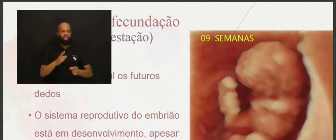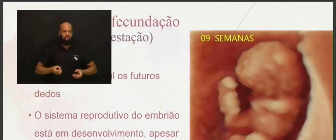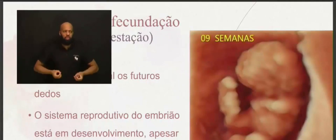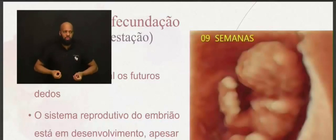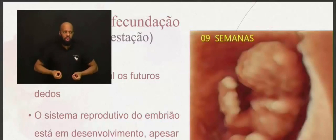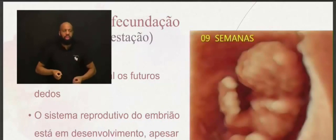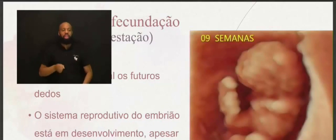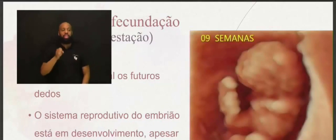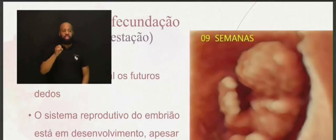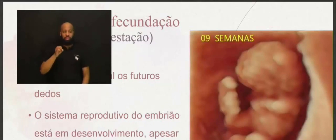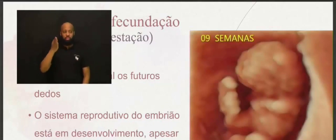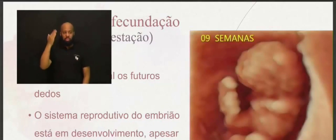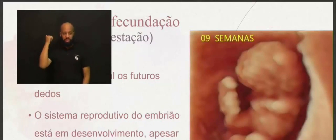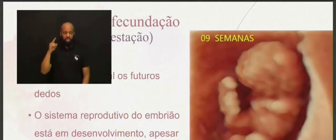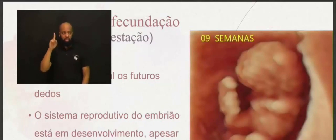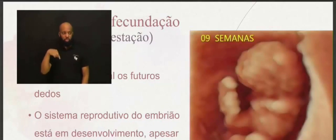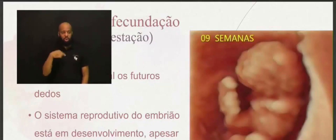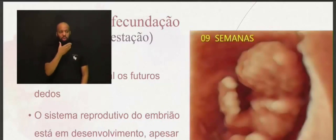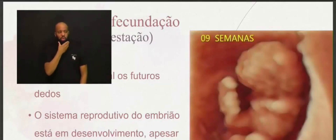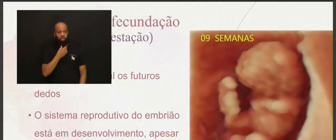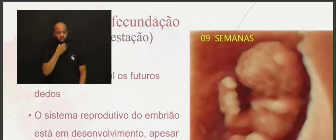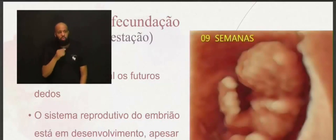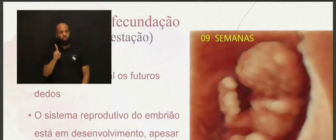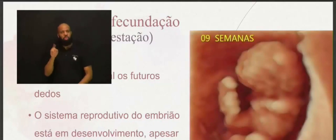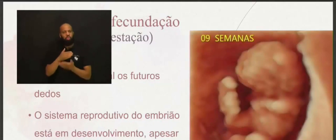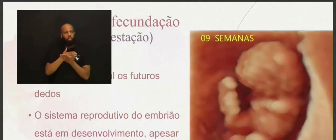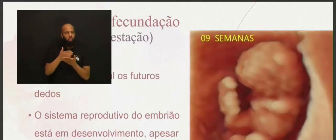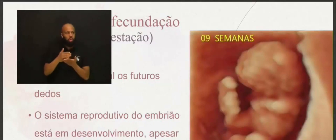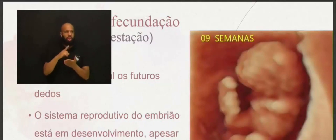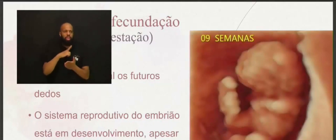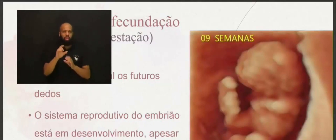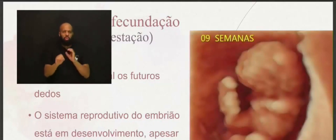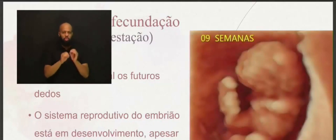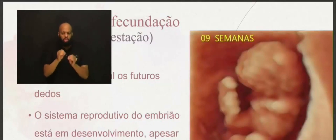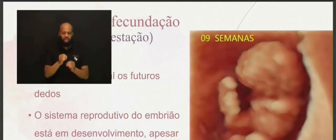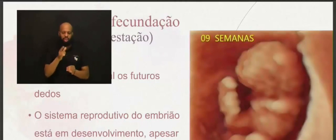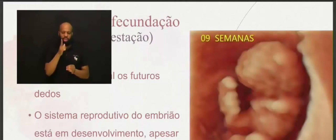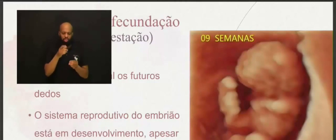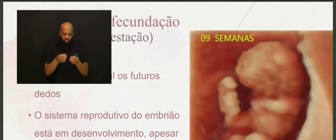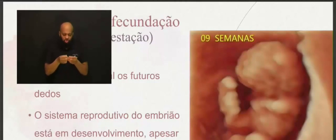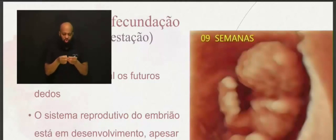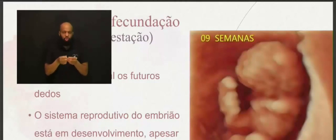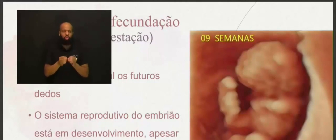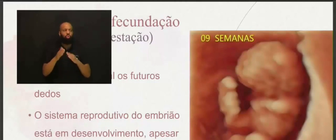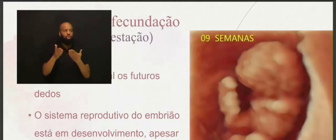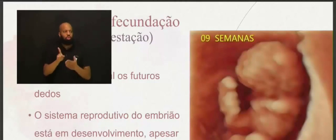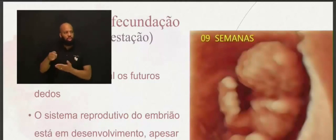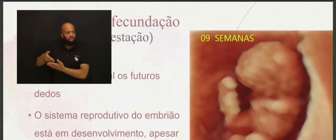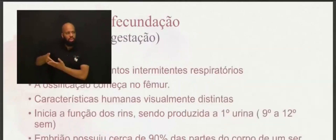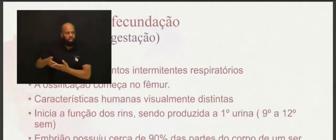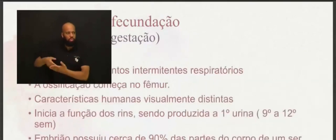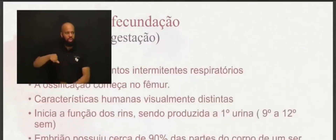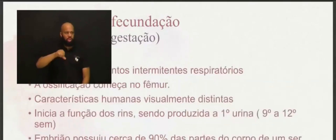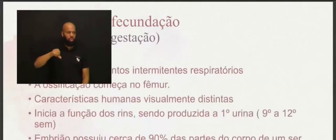Se a genética lá era masculina, aqui já está começando a se formar os testículos. Este bebê está na 9ª